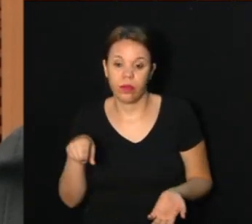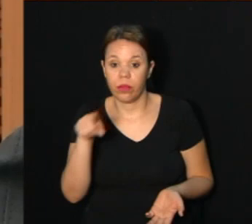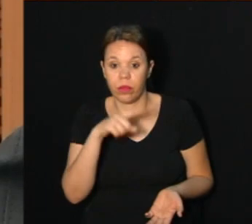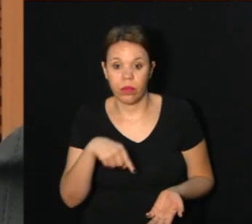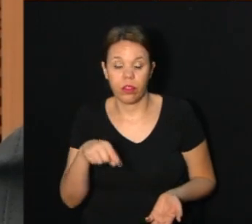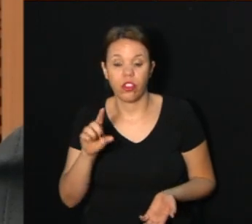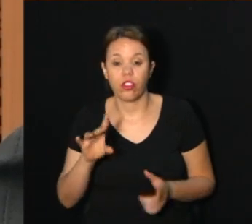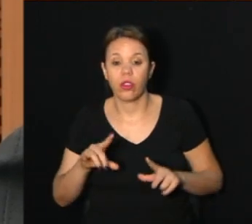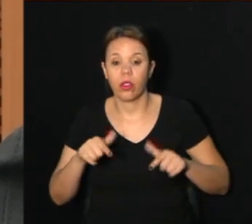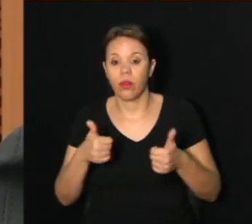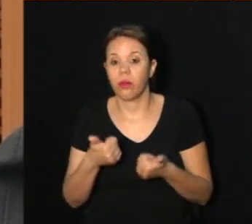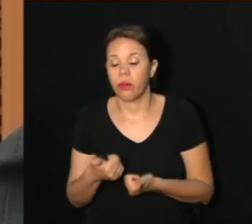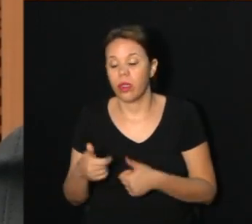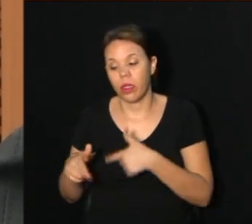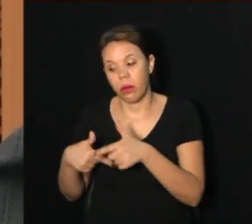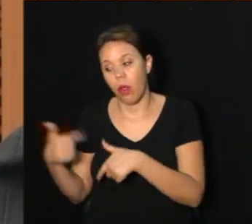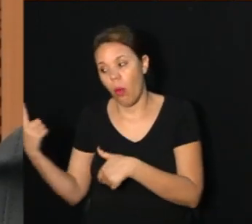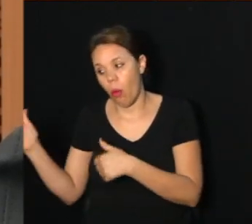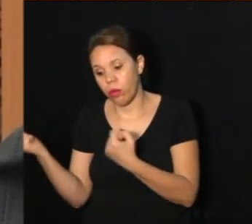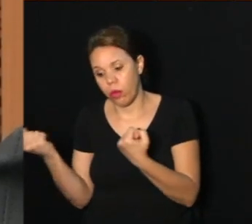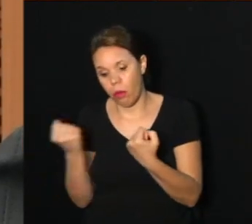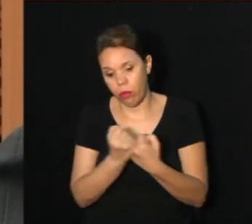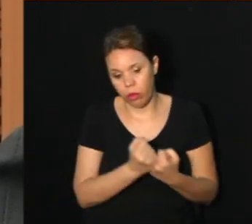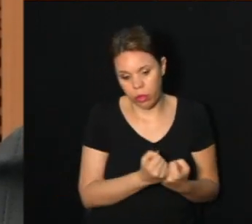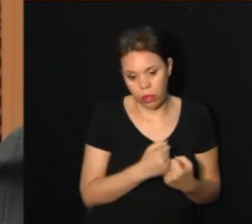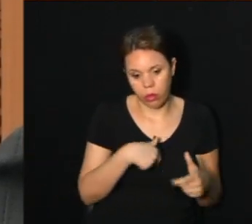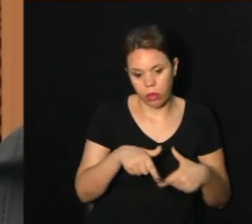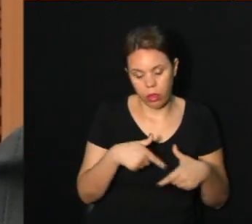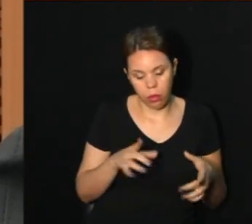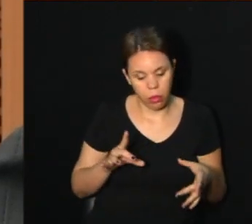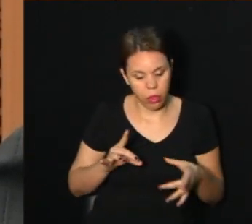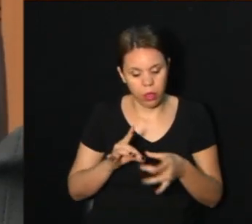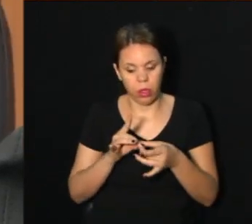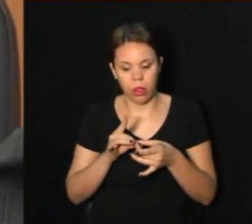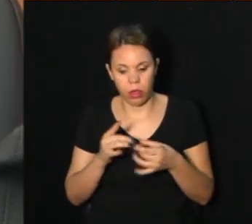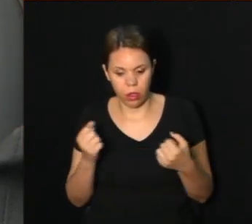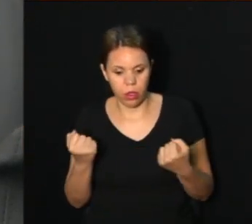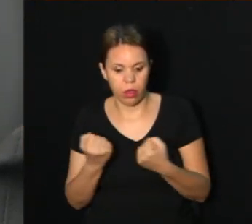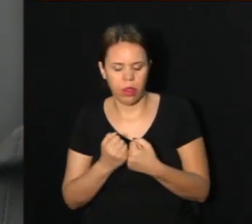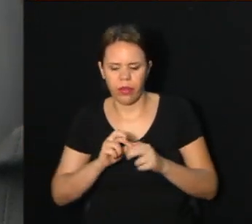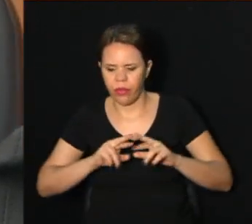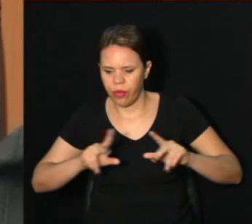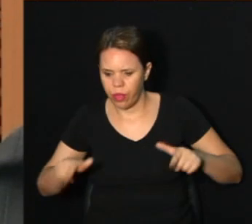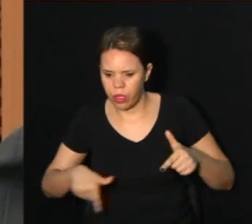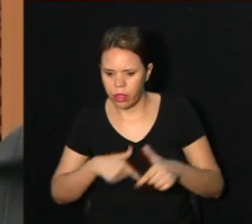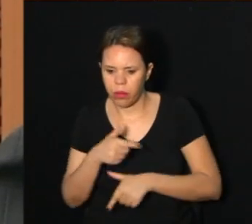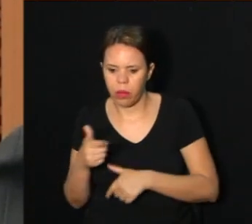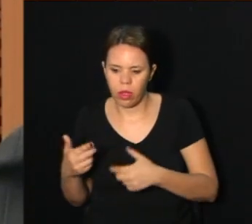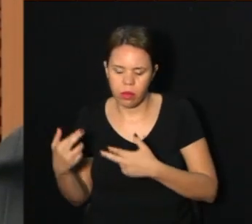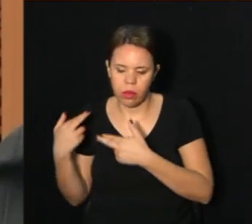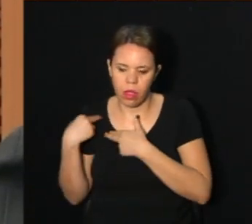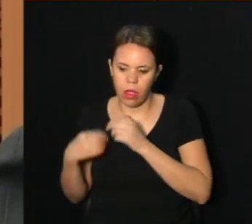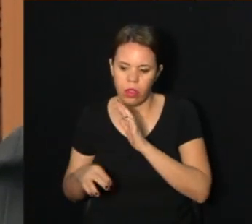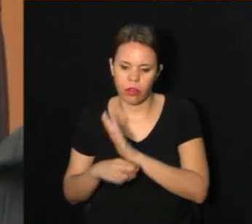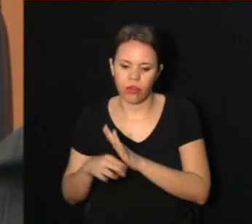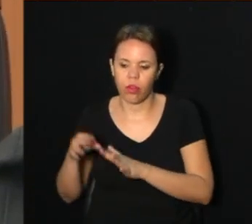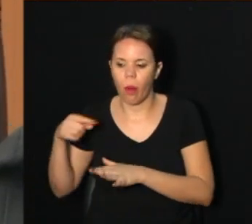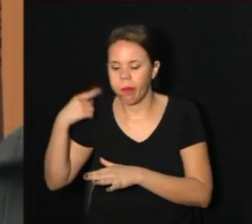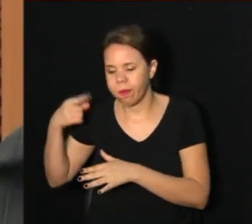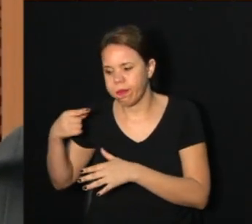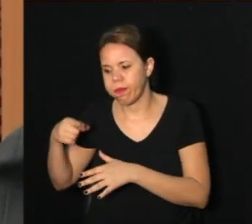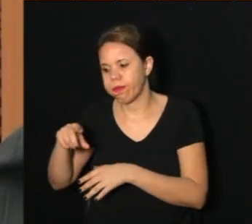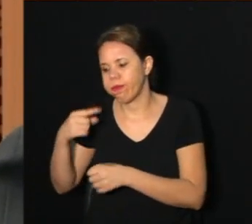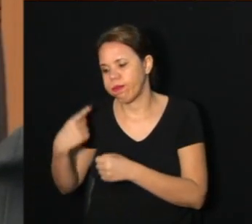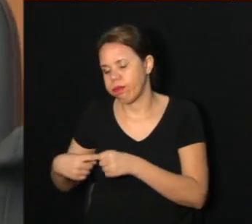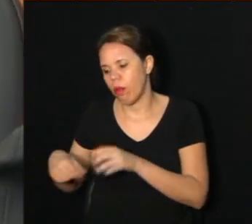só atua bem porque o outro está lá apoiando, dada as vastas atribuições que tem a Procuradoria do Município, conforme a lei